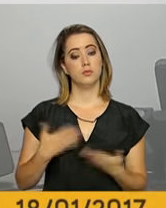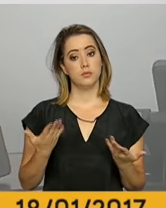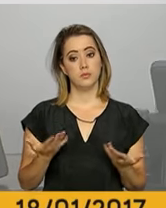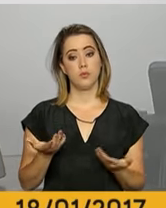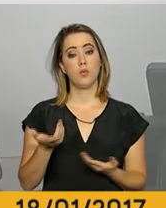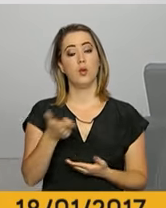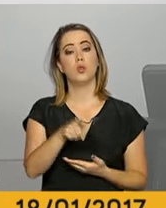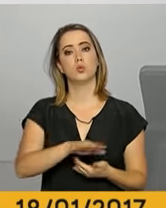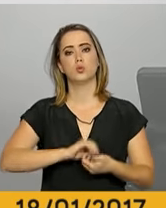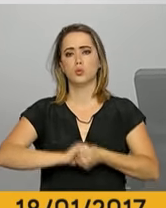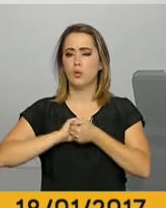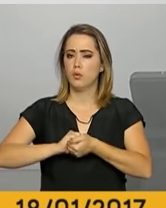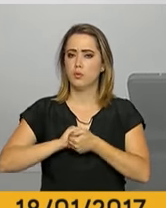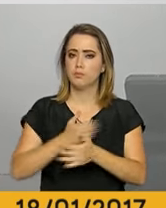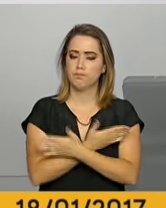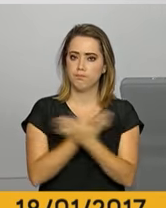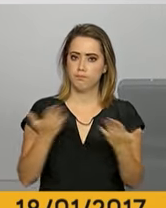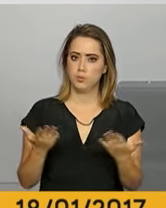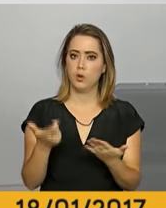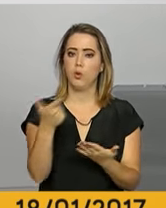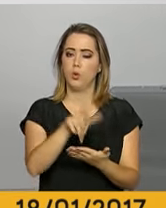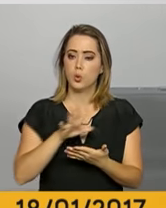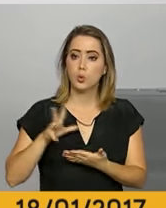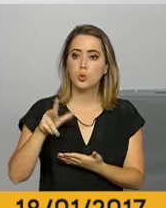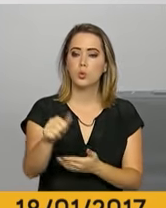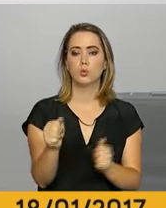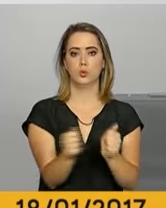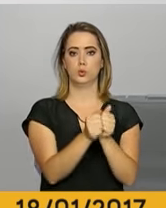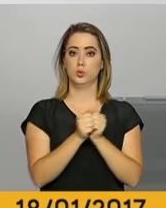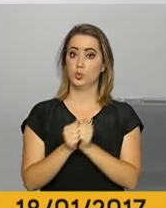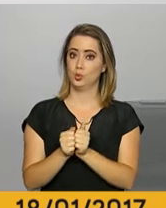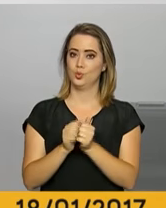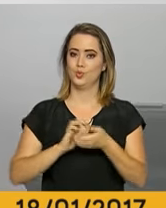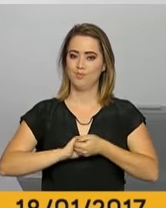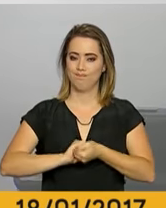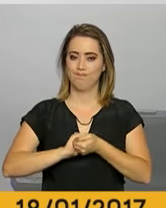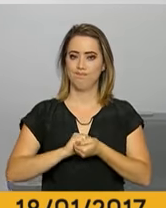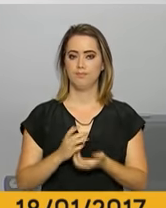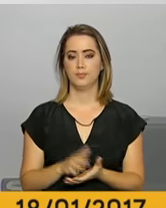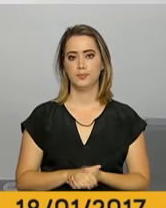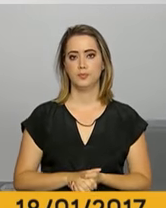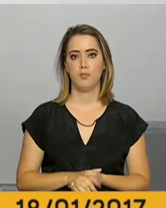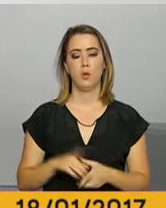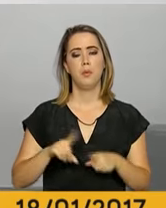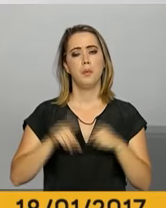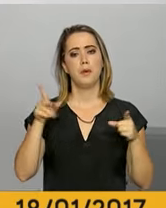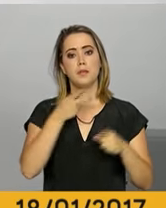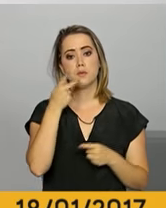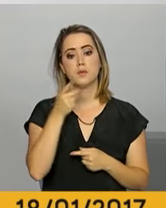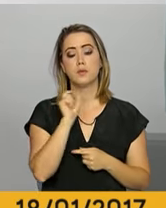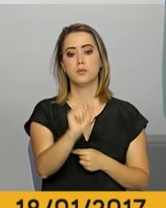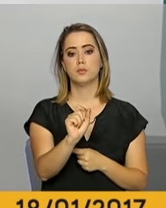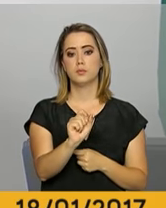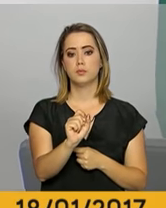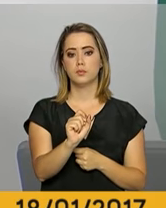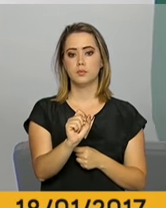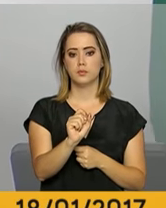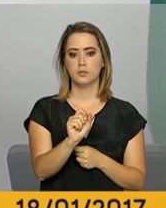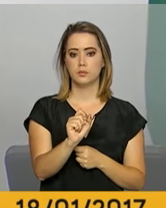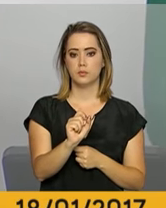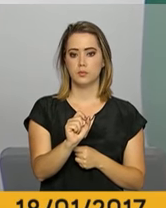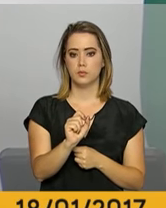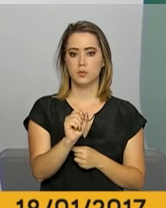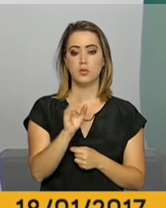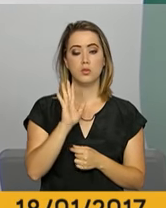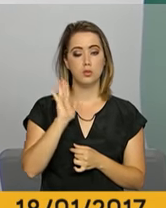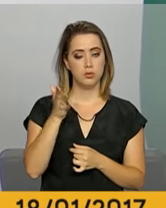Eu quero mais uma vez cumprimentá-los, agora coletivamente, não é? Mas dizer que,